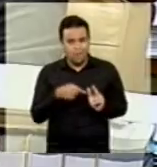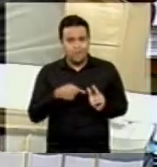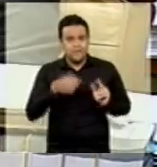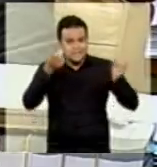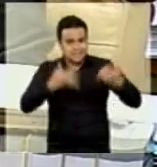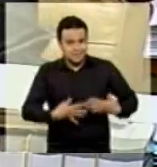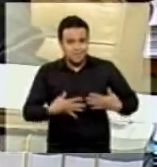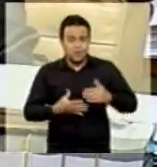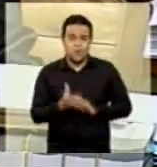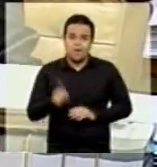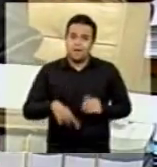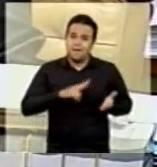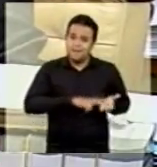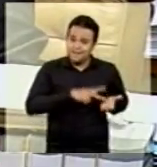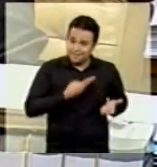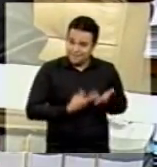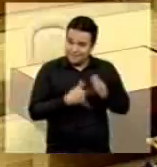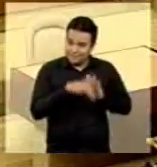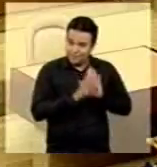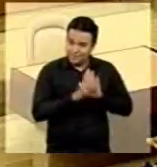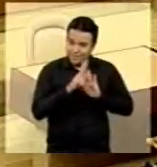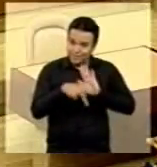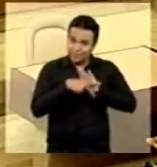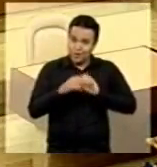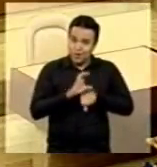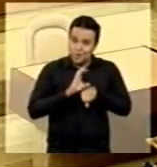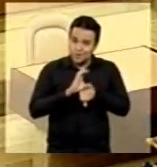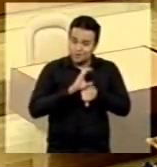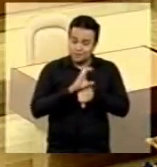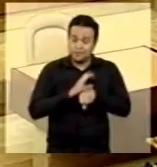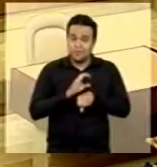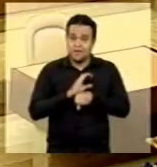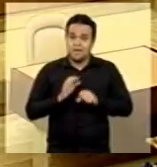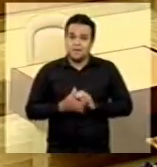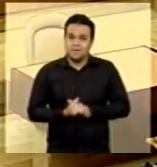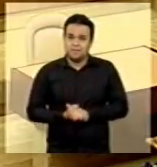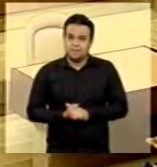E mediante interpretação do texto da Constituição, veio até a